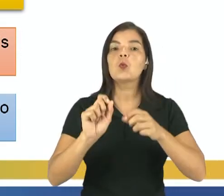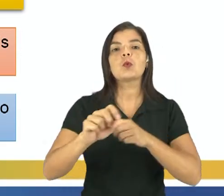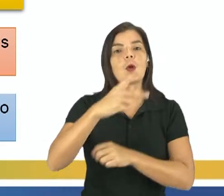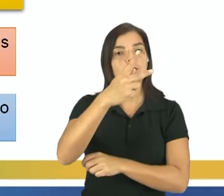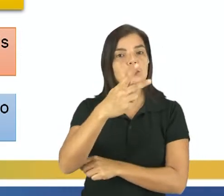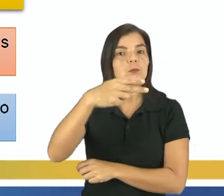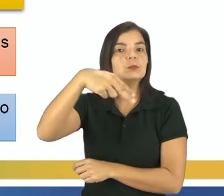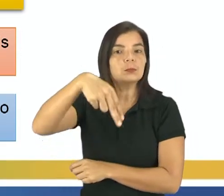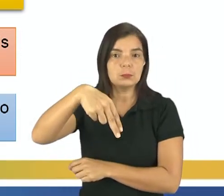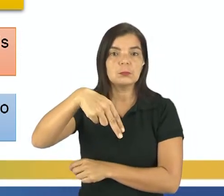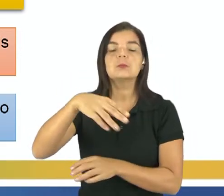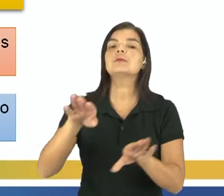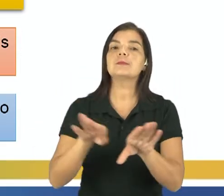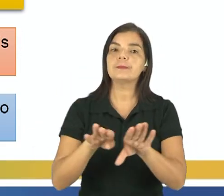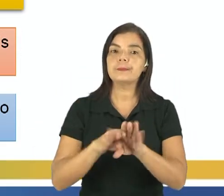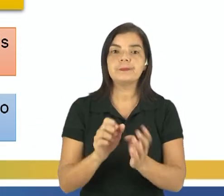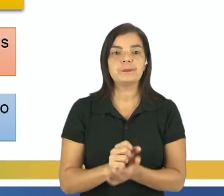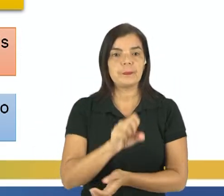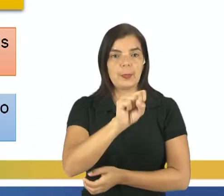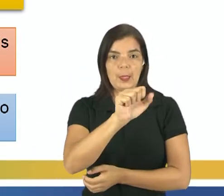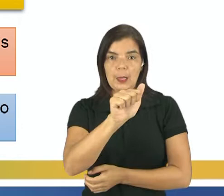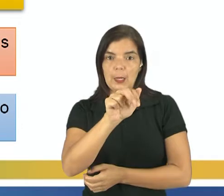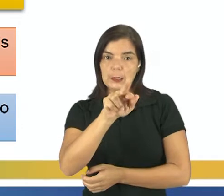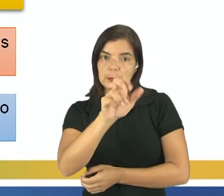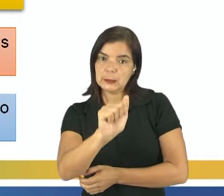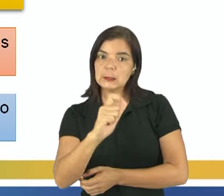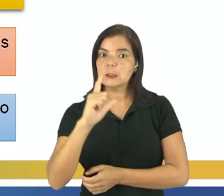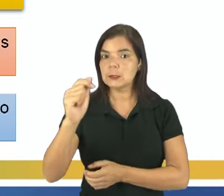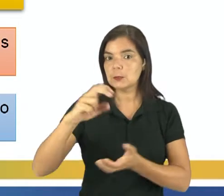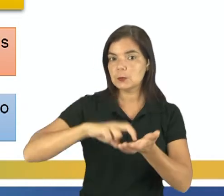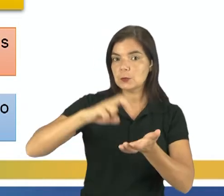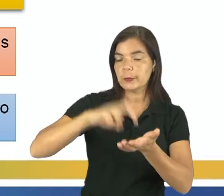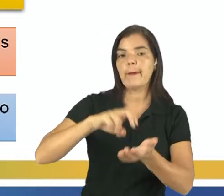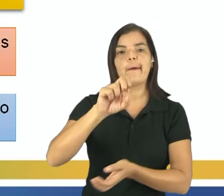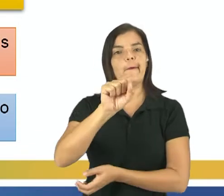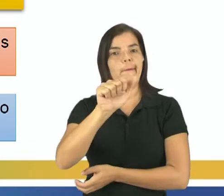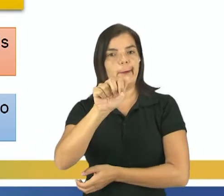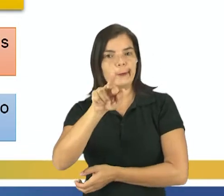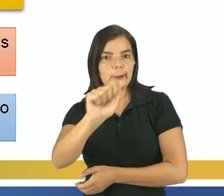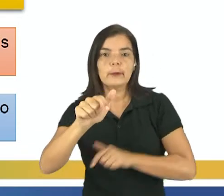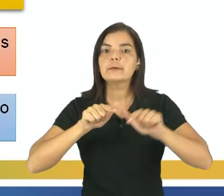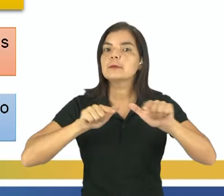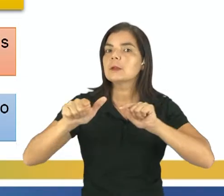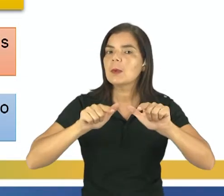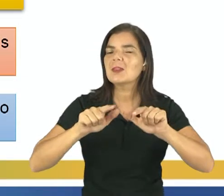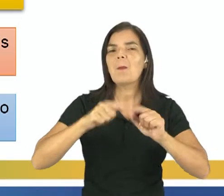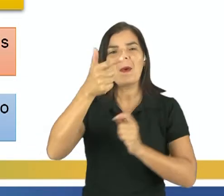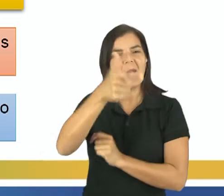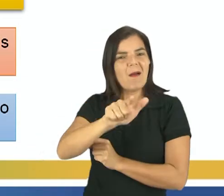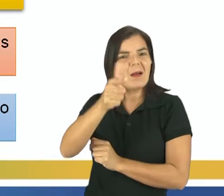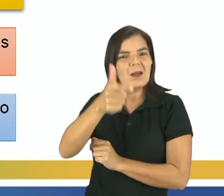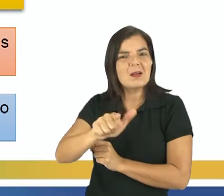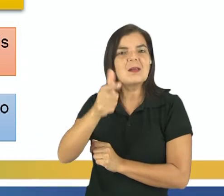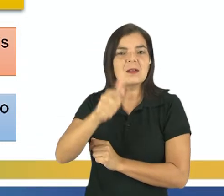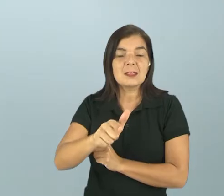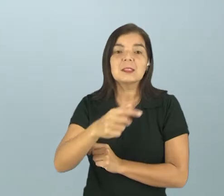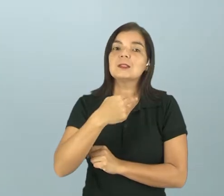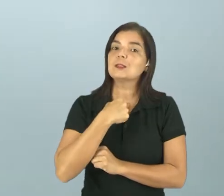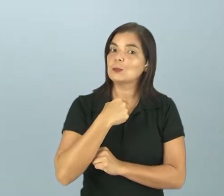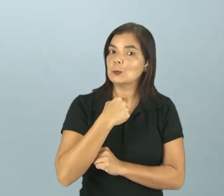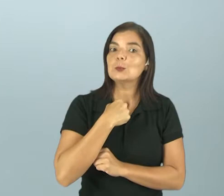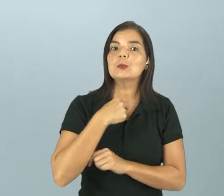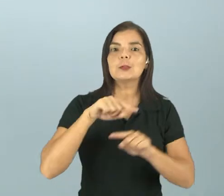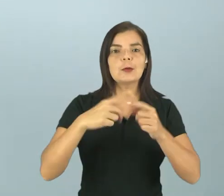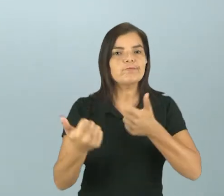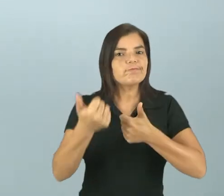pronome, para não ficar Sara saiu essa manhã de casa, Sara foi trabalhar na loja. Então, para não repetir, não ter essa repetição,